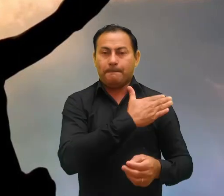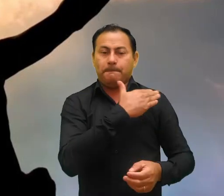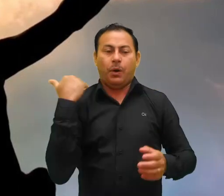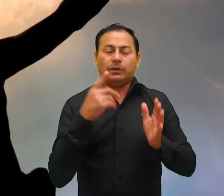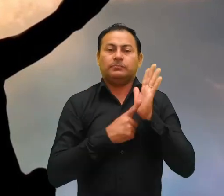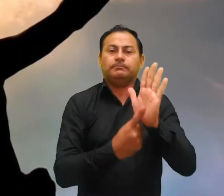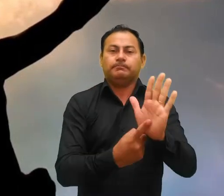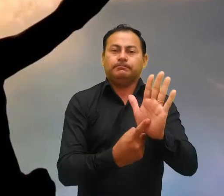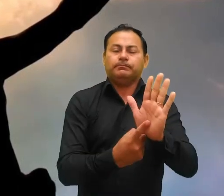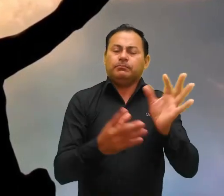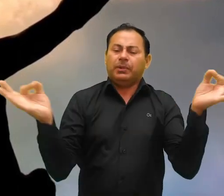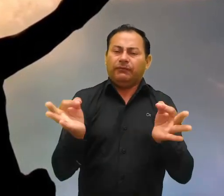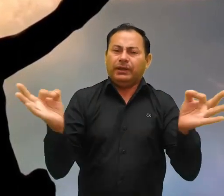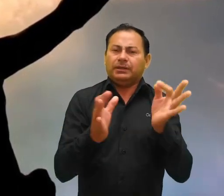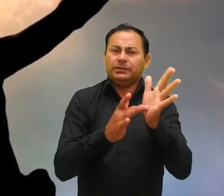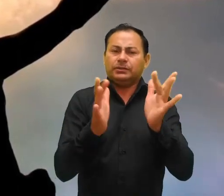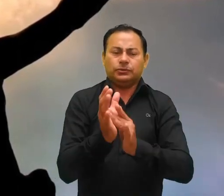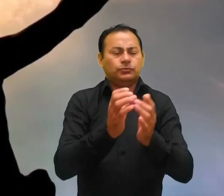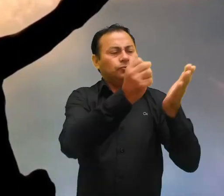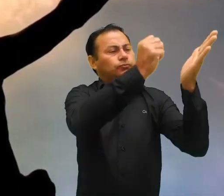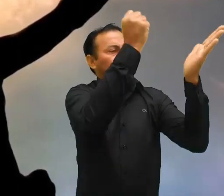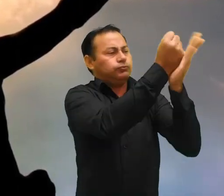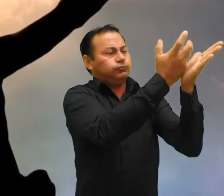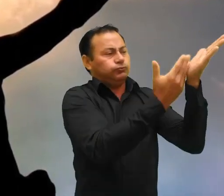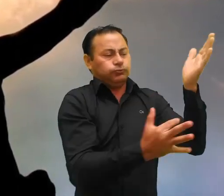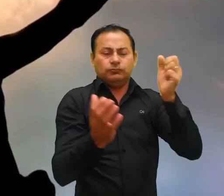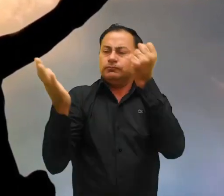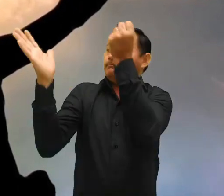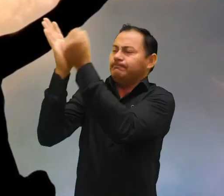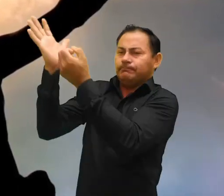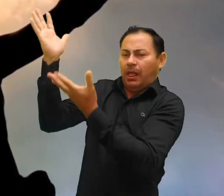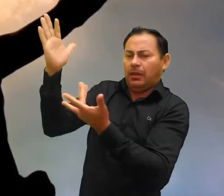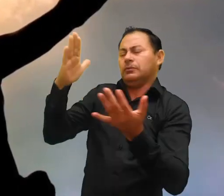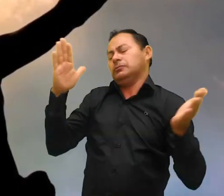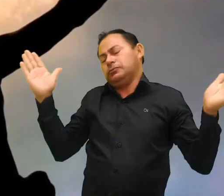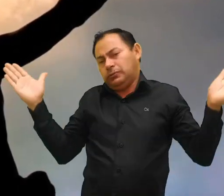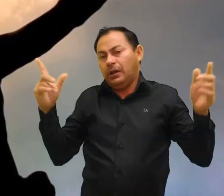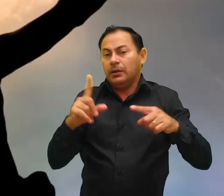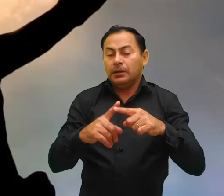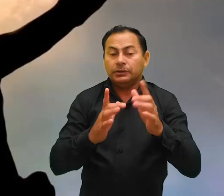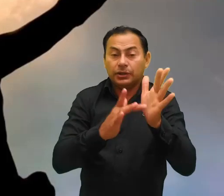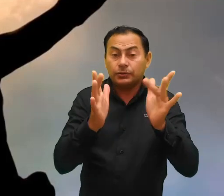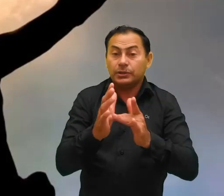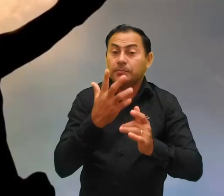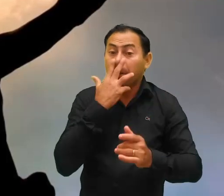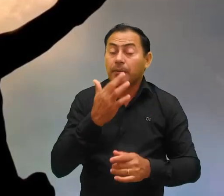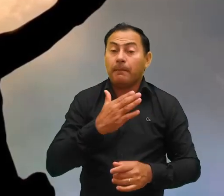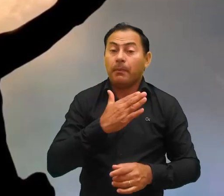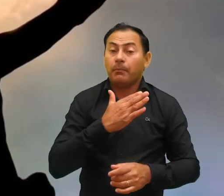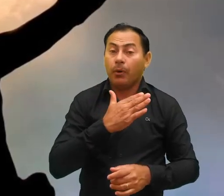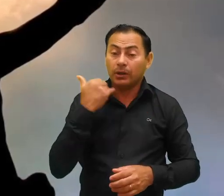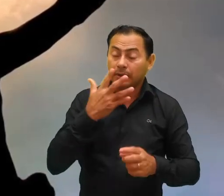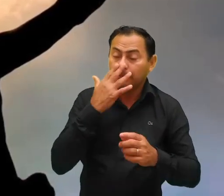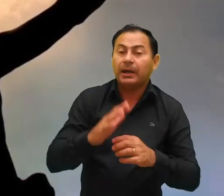uma expressão da sabedoria perfeita e do poder de Deus. Ele que parecia ter estado morto, eram os 7 Espíritos de